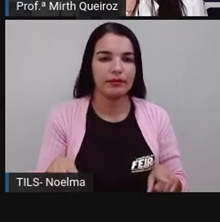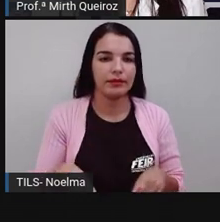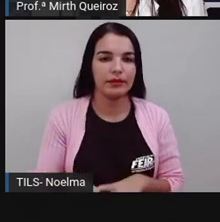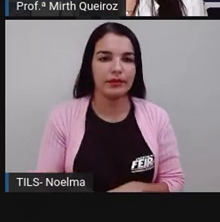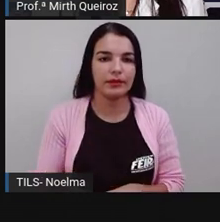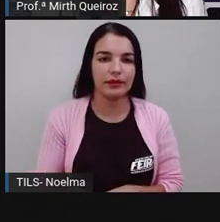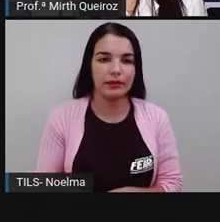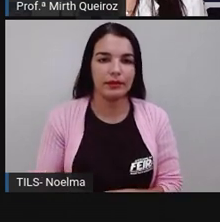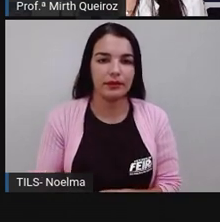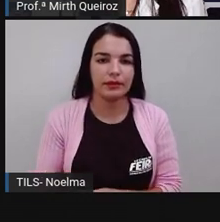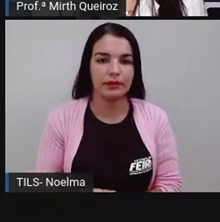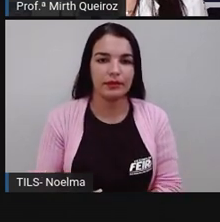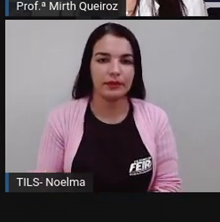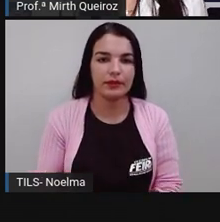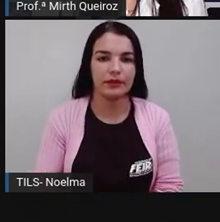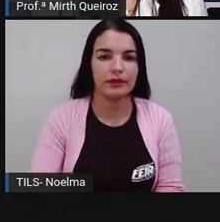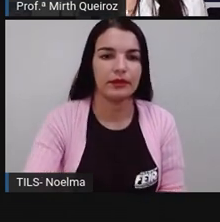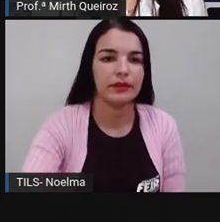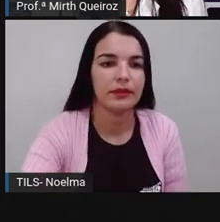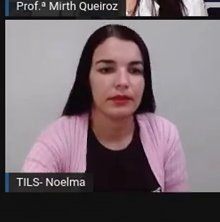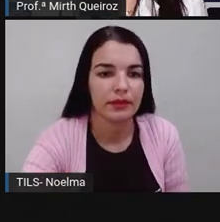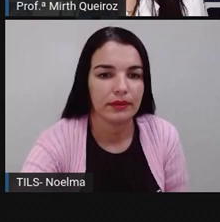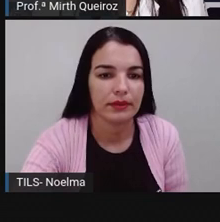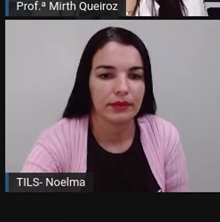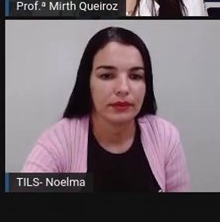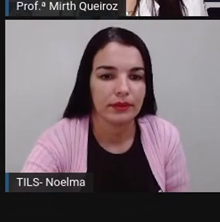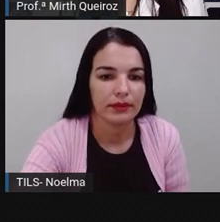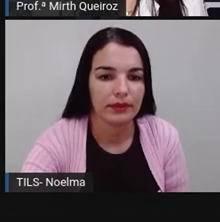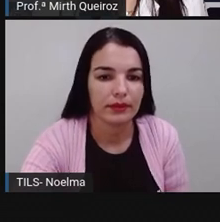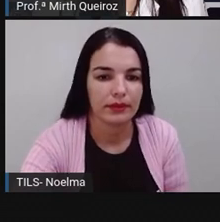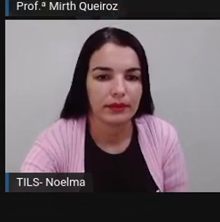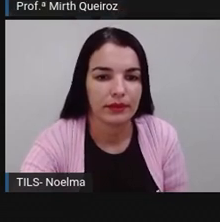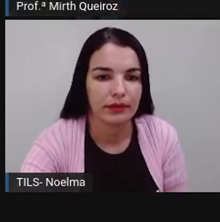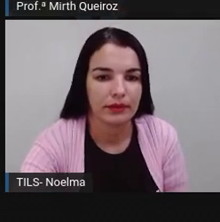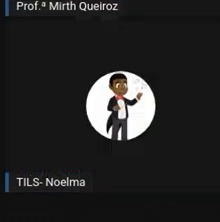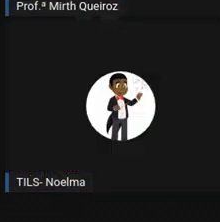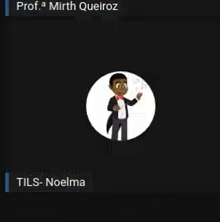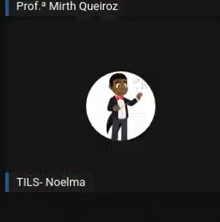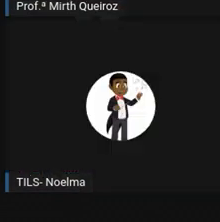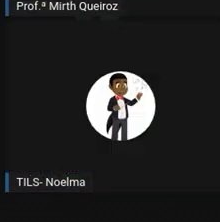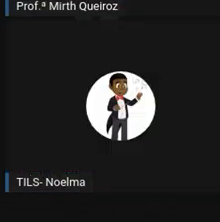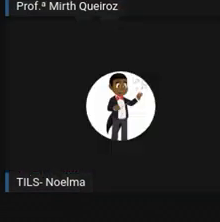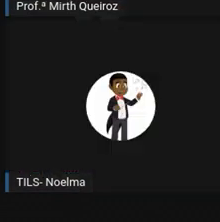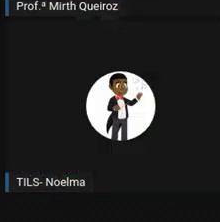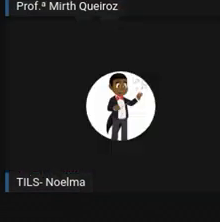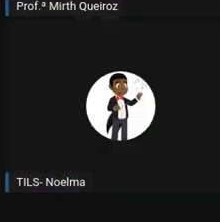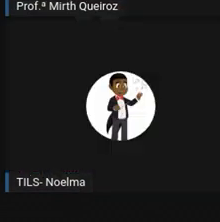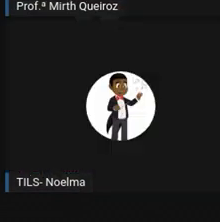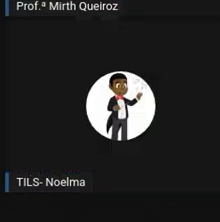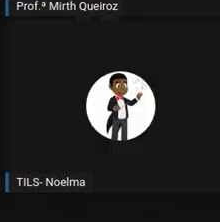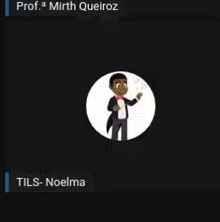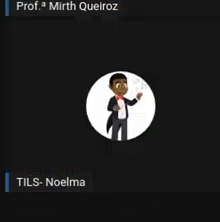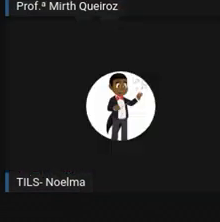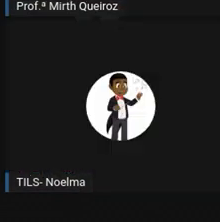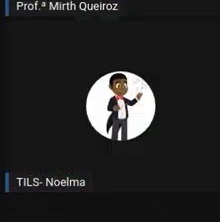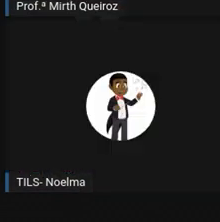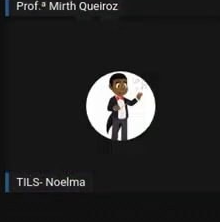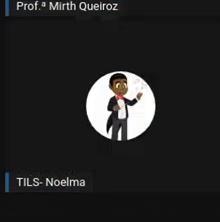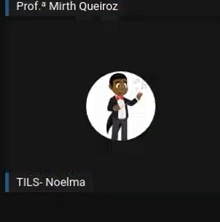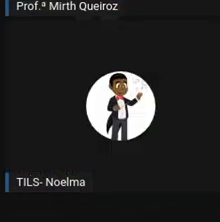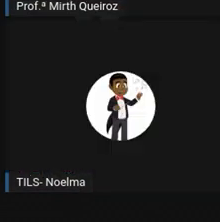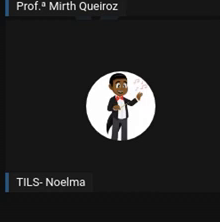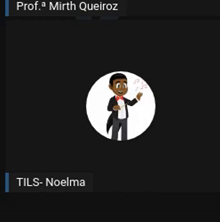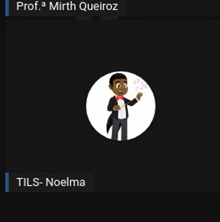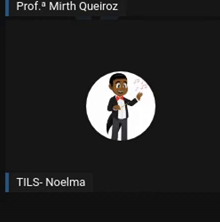Se você voltar pra ela, tente não se arrepender,